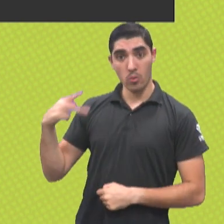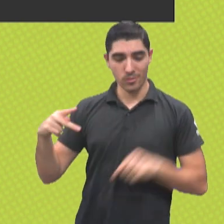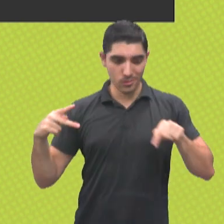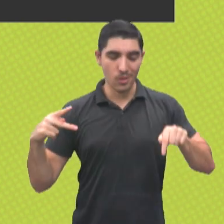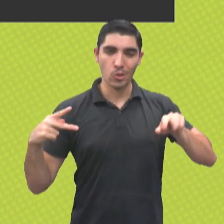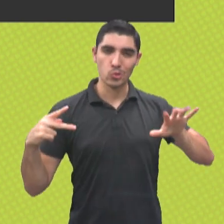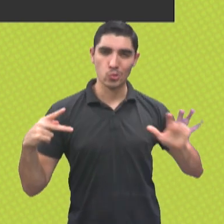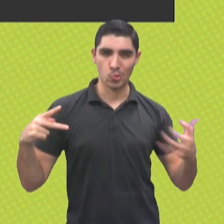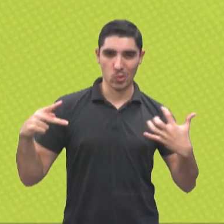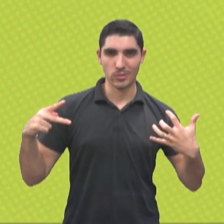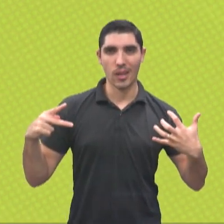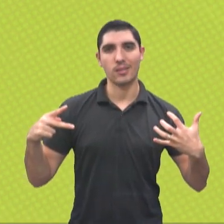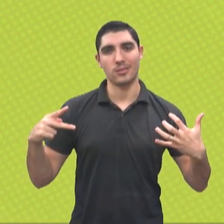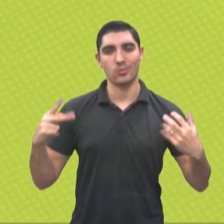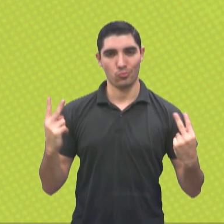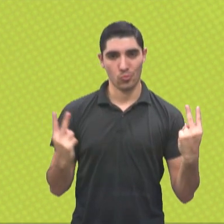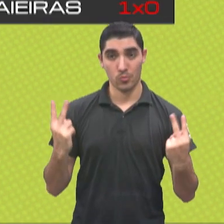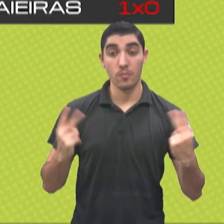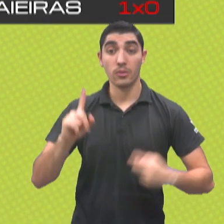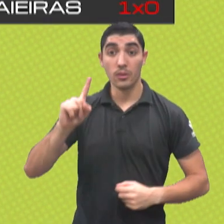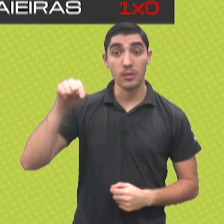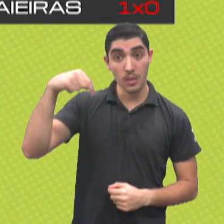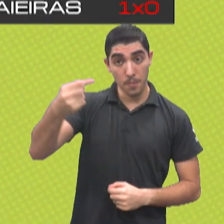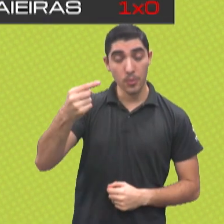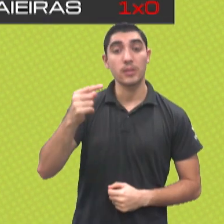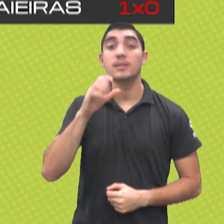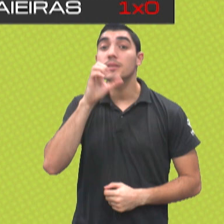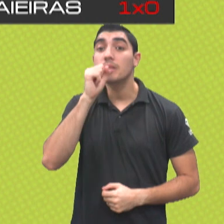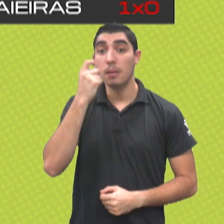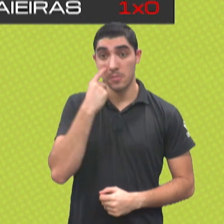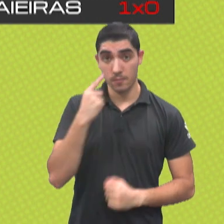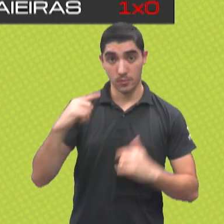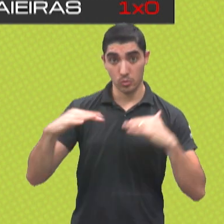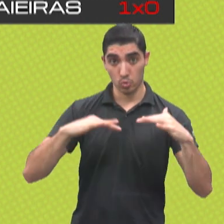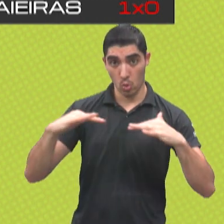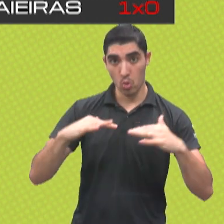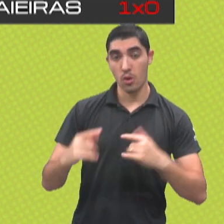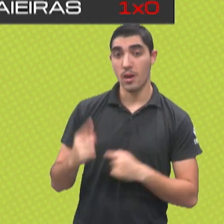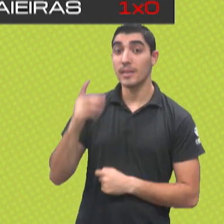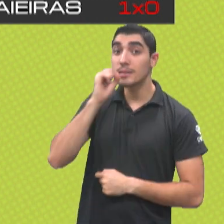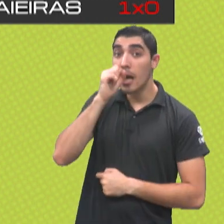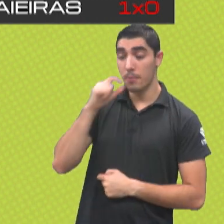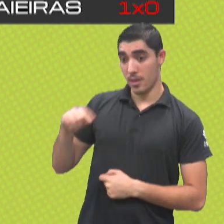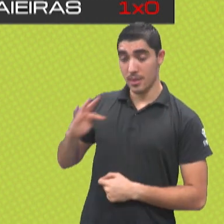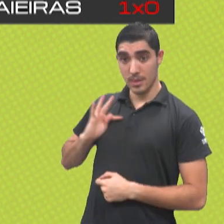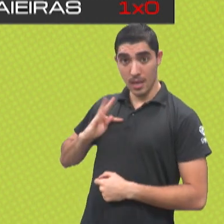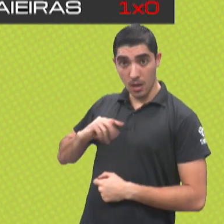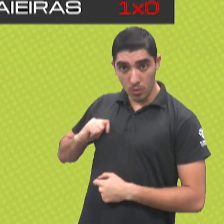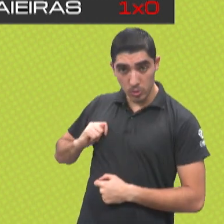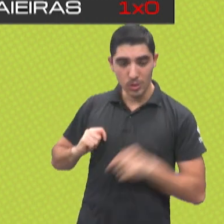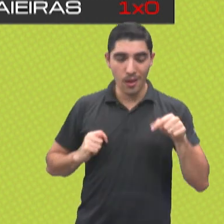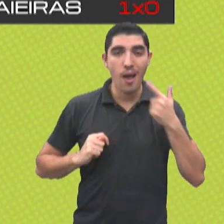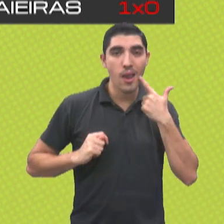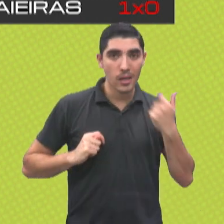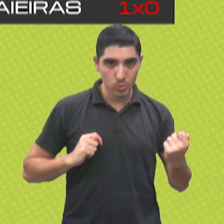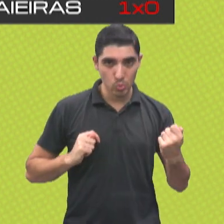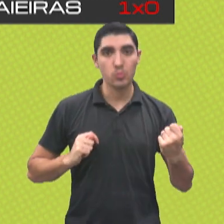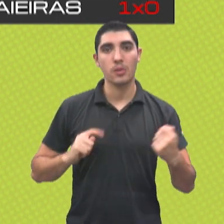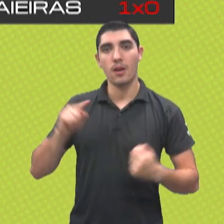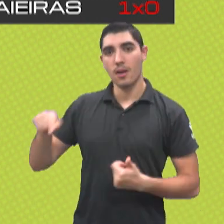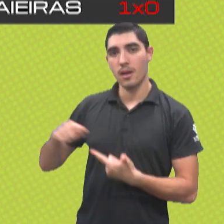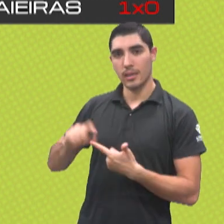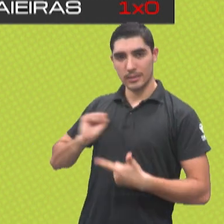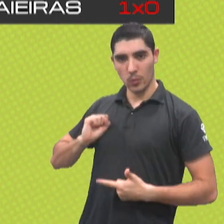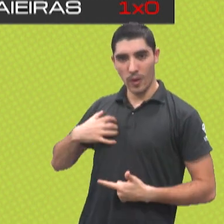Jogos da volta, 3 jogos serão no sábado. A gente vai ver ali, ó, Taquaritinga e Araçatuba, São Caetano e Nacional e